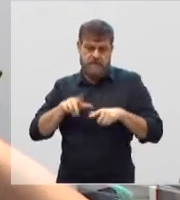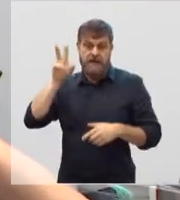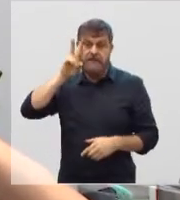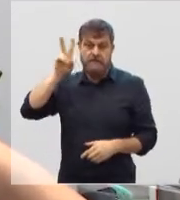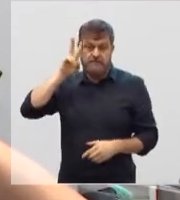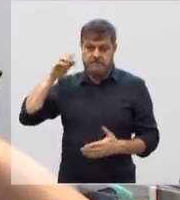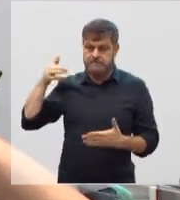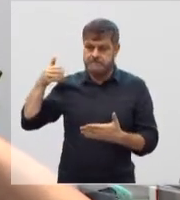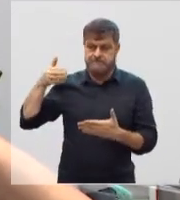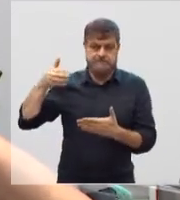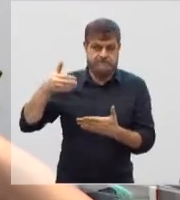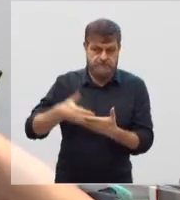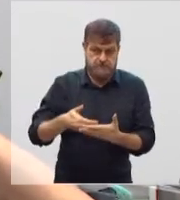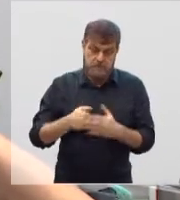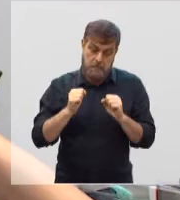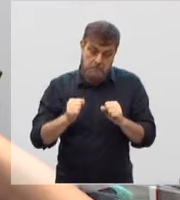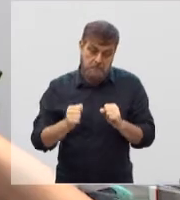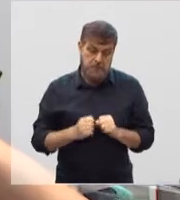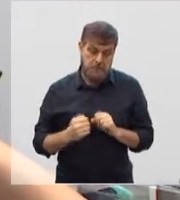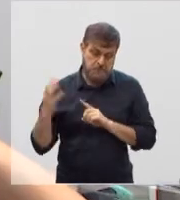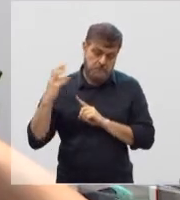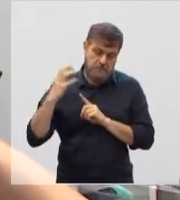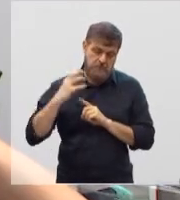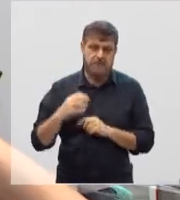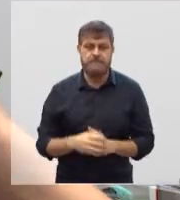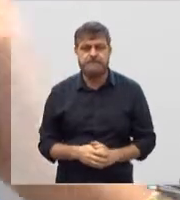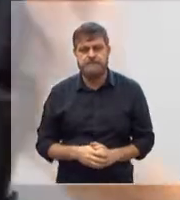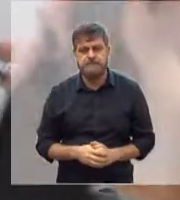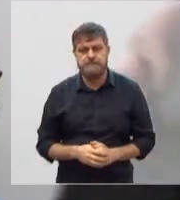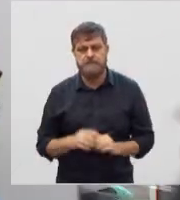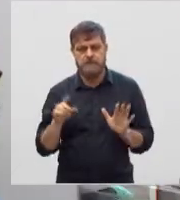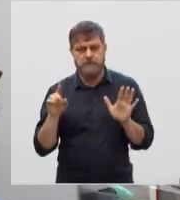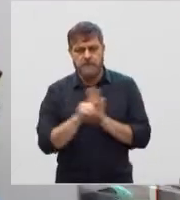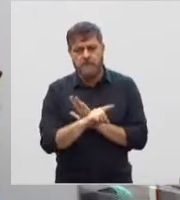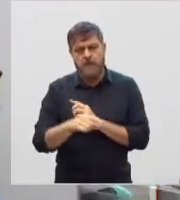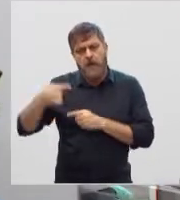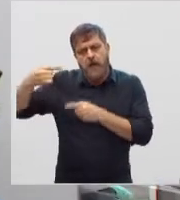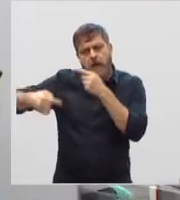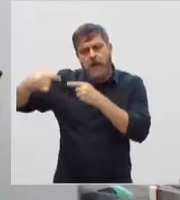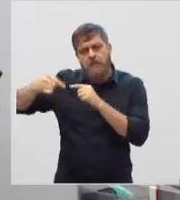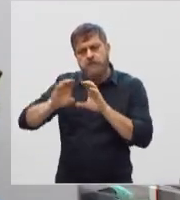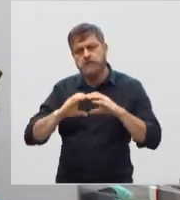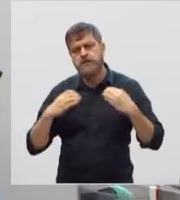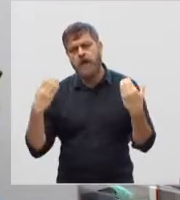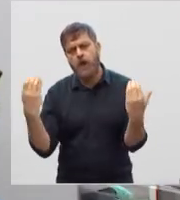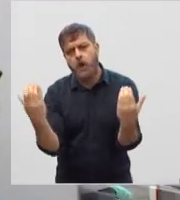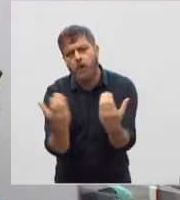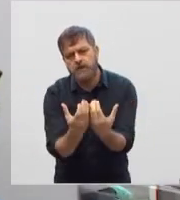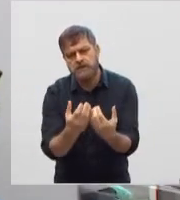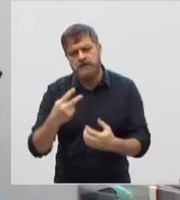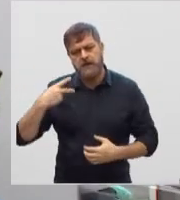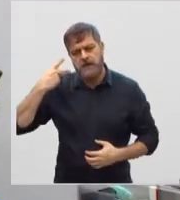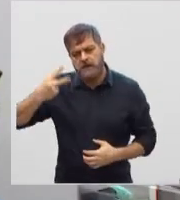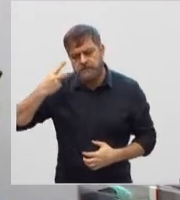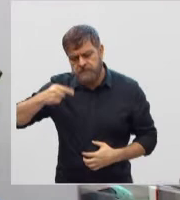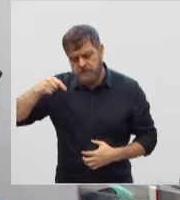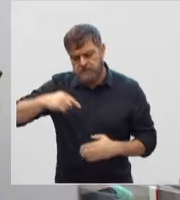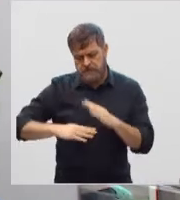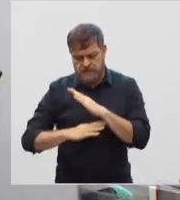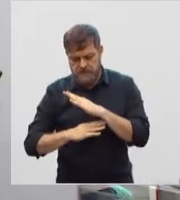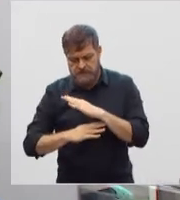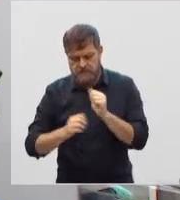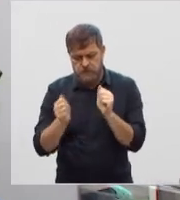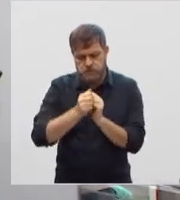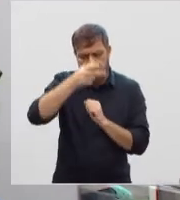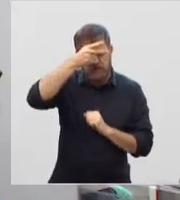formação de historiador, né? É bem possível isso, né? Senhor, a política é um trabalho coletivo? São os vereadores aqui